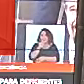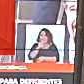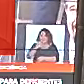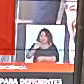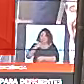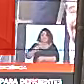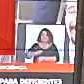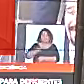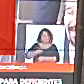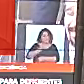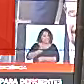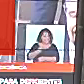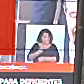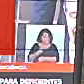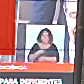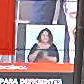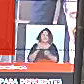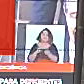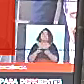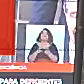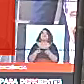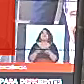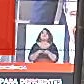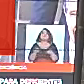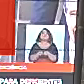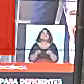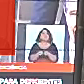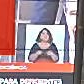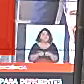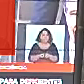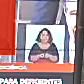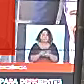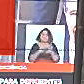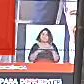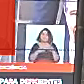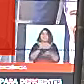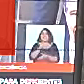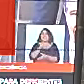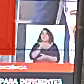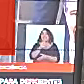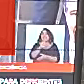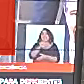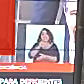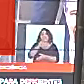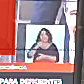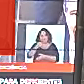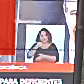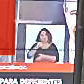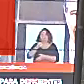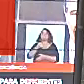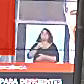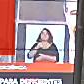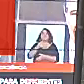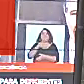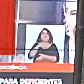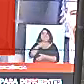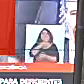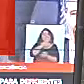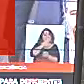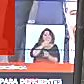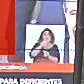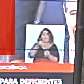Quero registrar também a presença do Grêmio Estudantil aqui, né? O Léo e a Maria Clara.